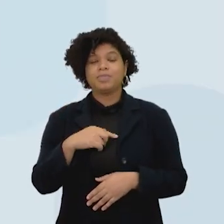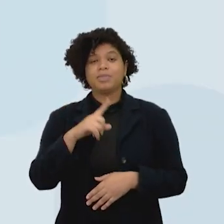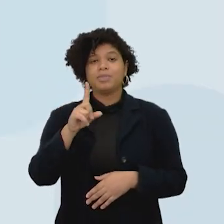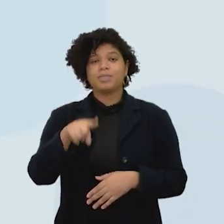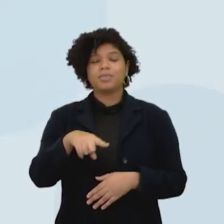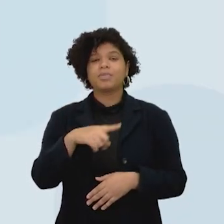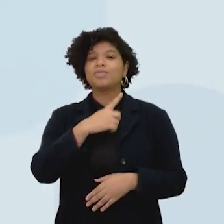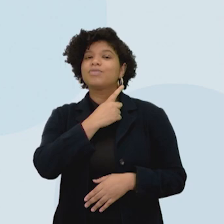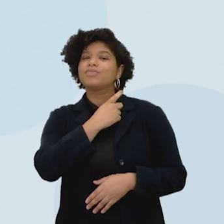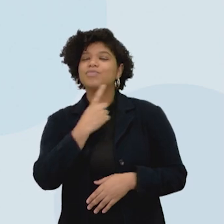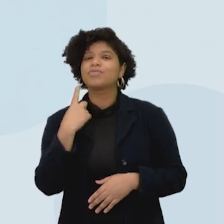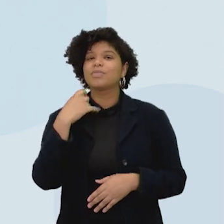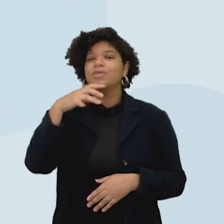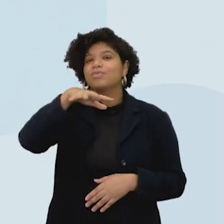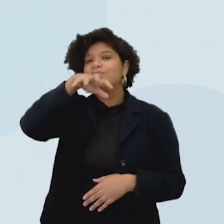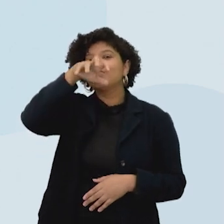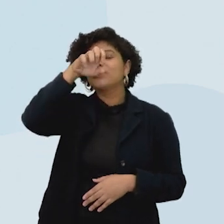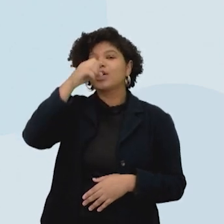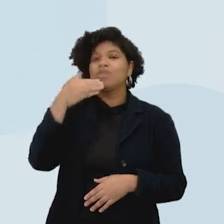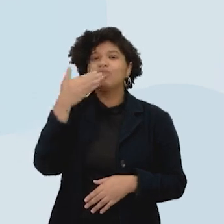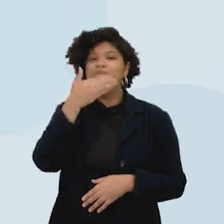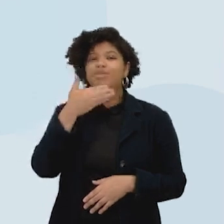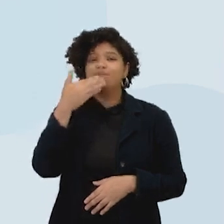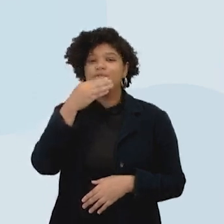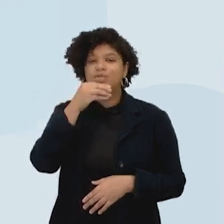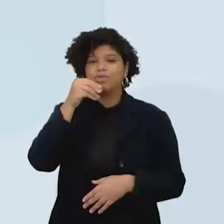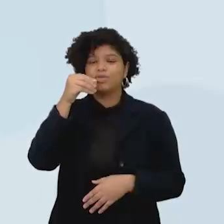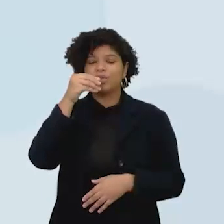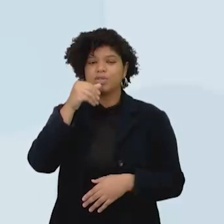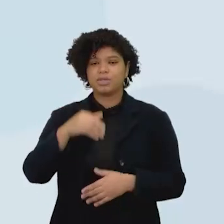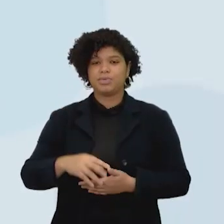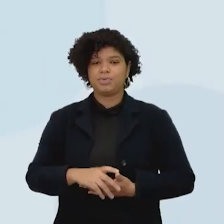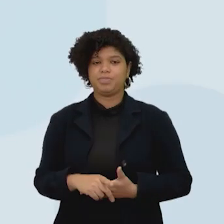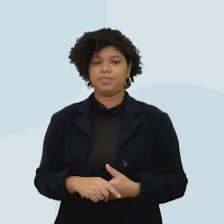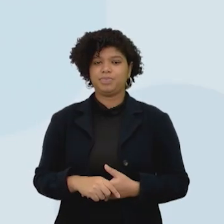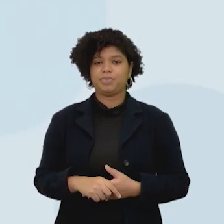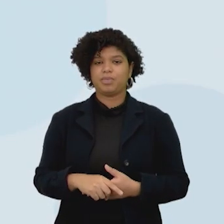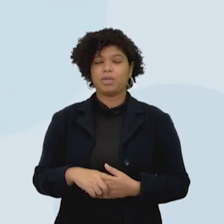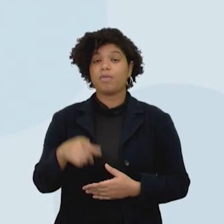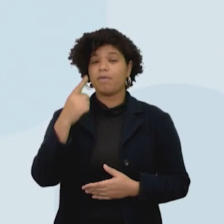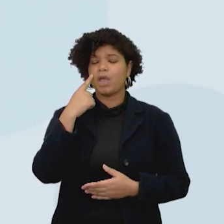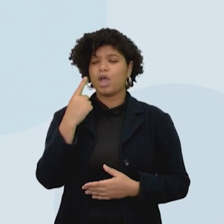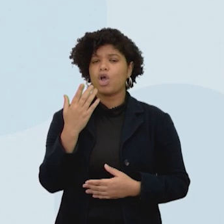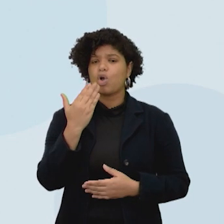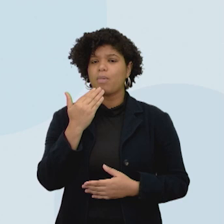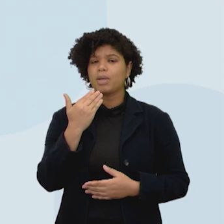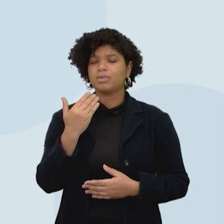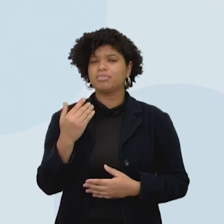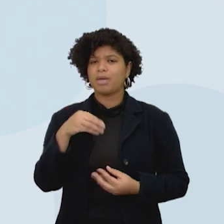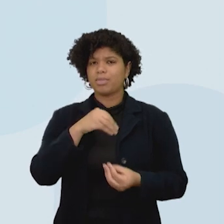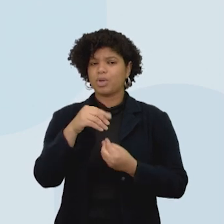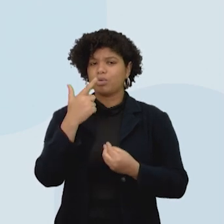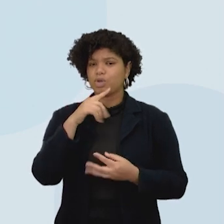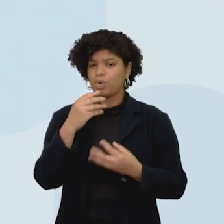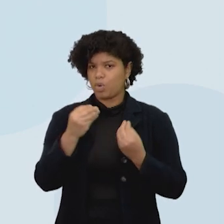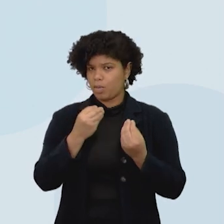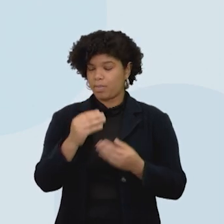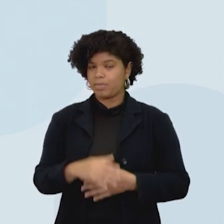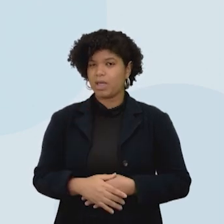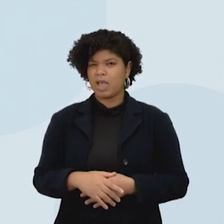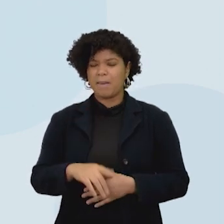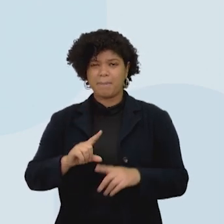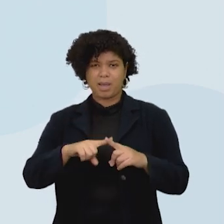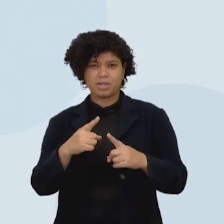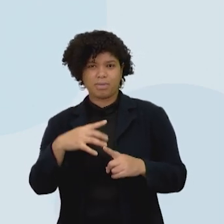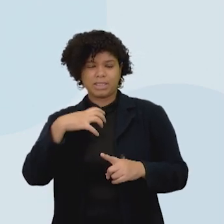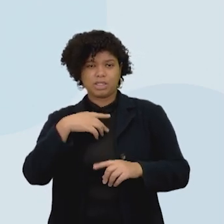era a frase sinestésica que dá para se associar a essa figura. Vamos ver aqui, ó, sinestesia na alimentação. A sinestesia vai além da figura